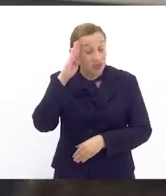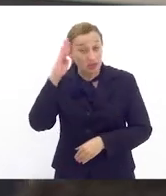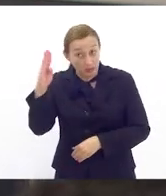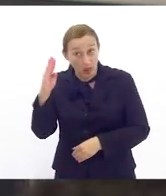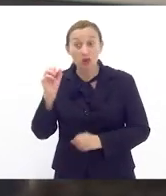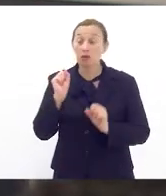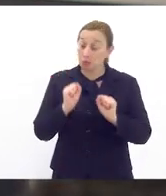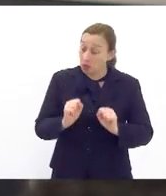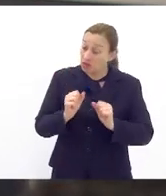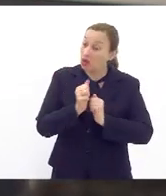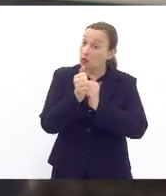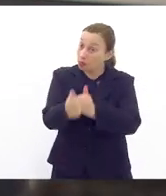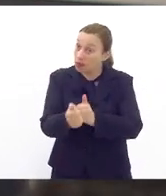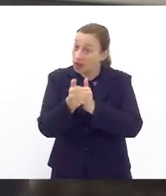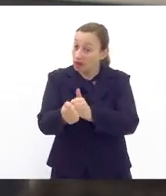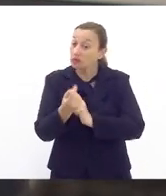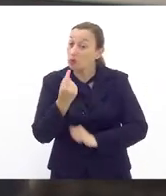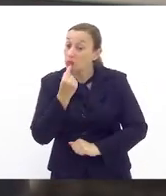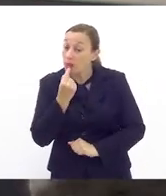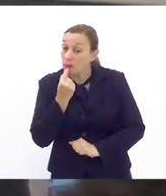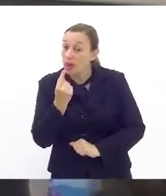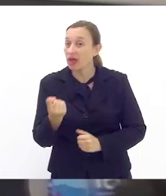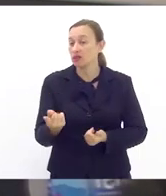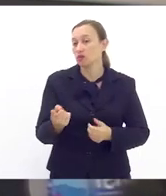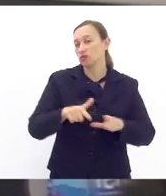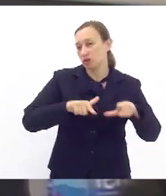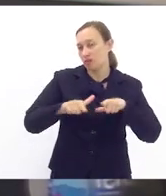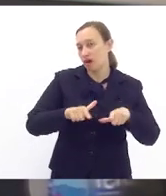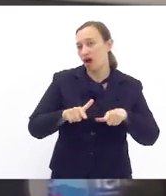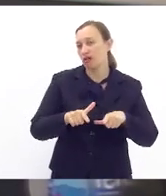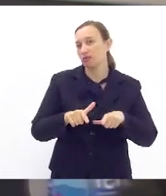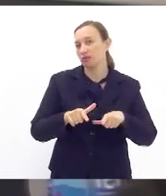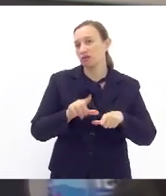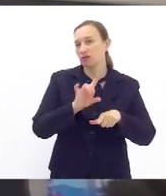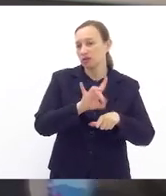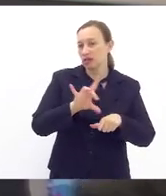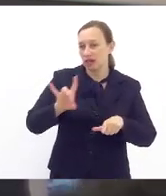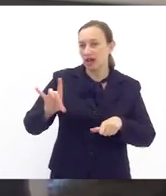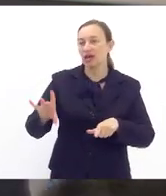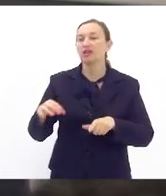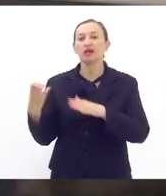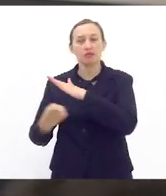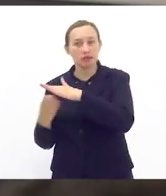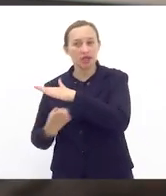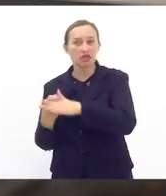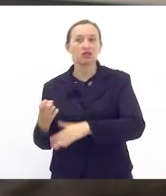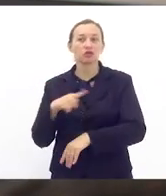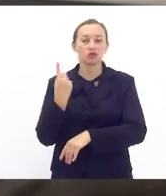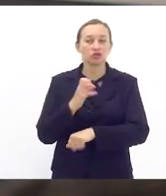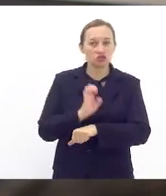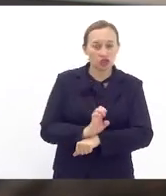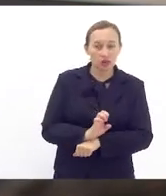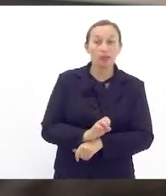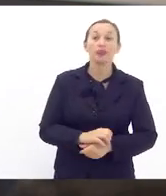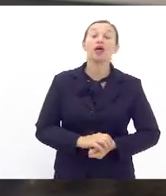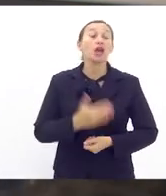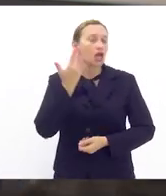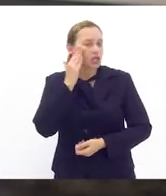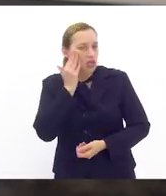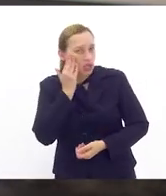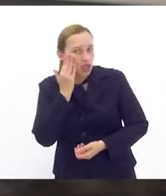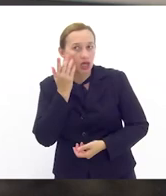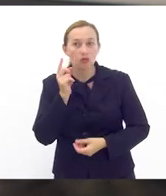que a gente possa acompanhar de mais perto as concessões de energia do nosso Estado entendemos